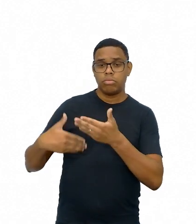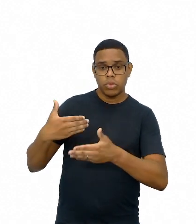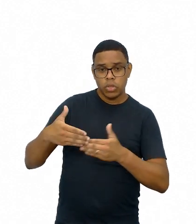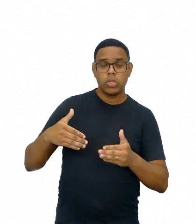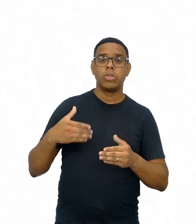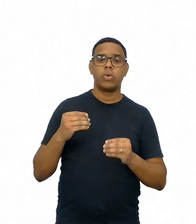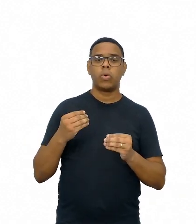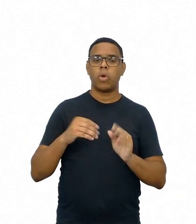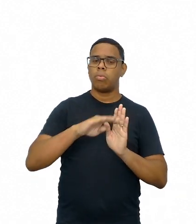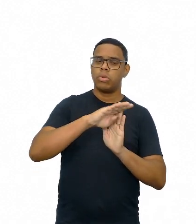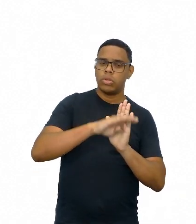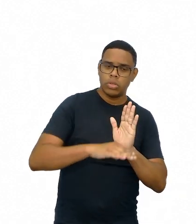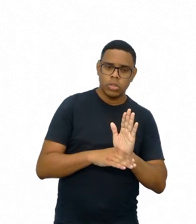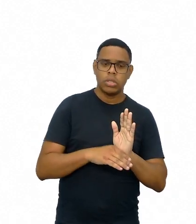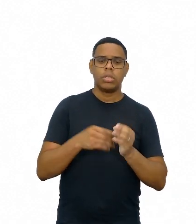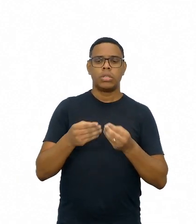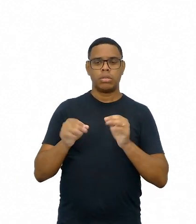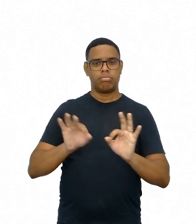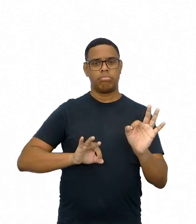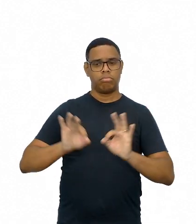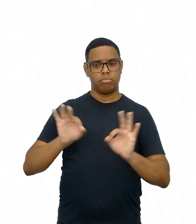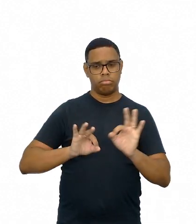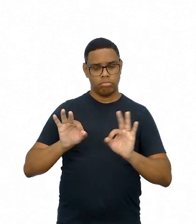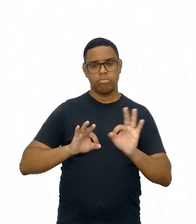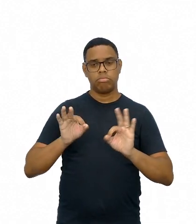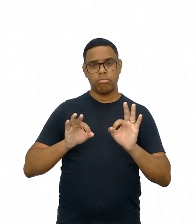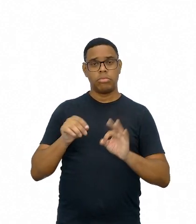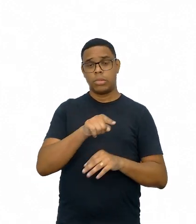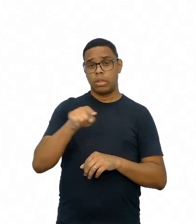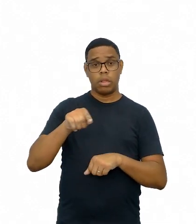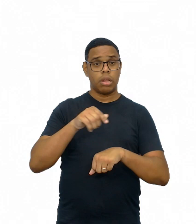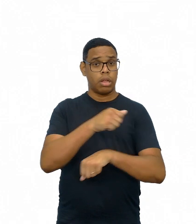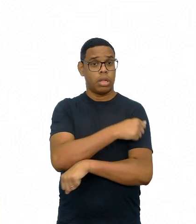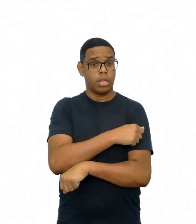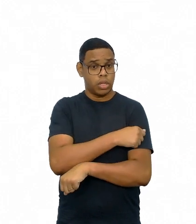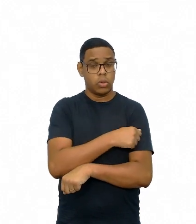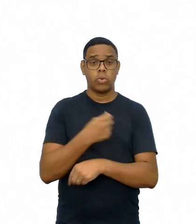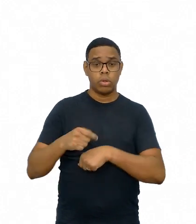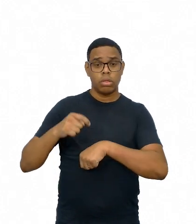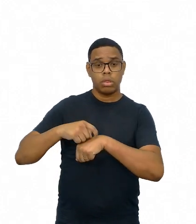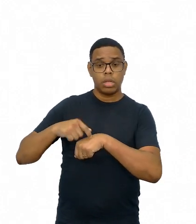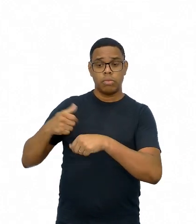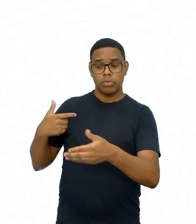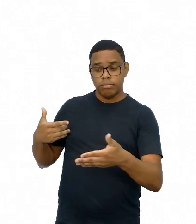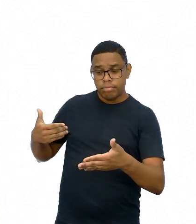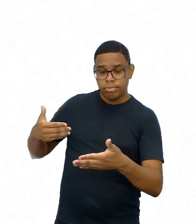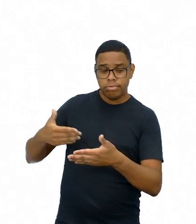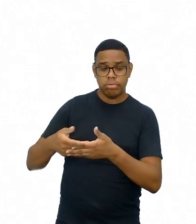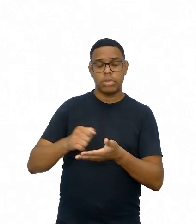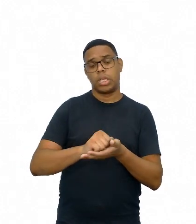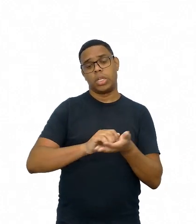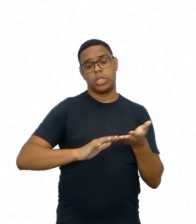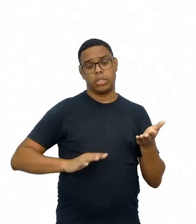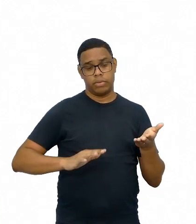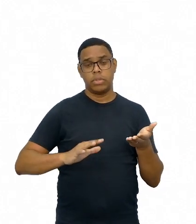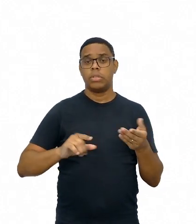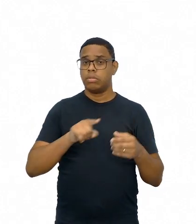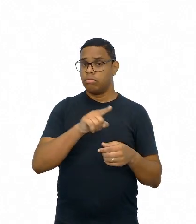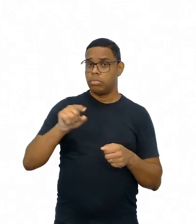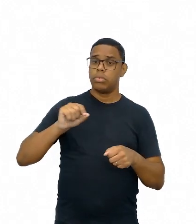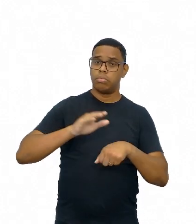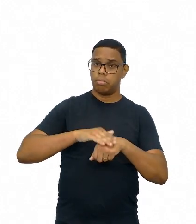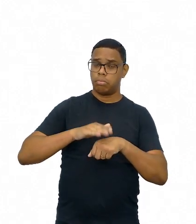de procedimentos que são realizados, né, pelos estudantes no decorrer das atividades aí, né, que eles